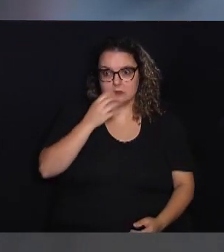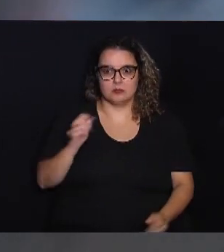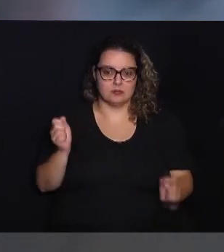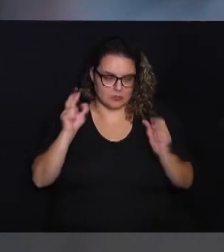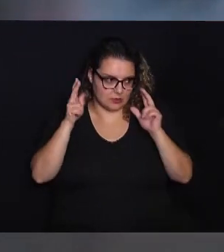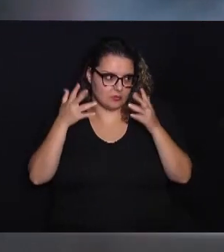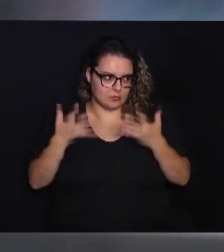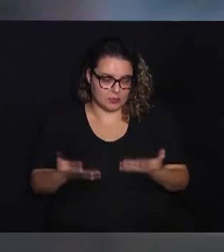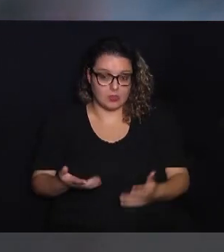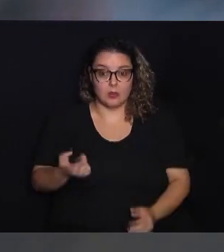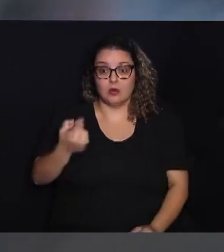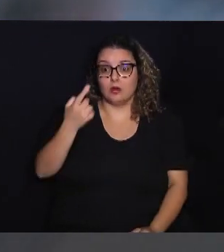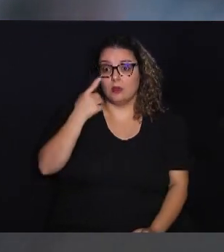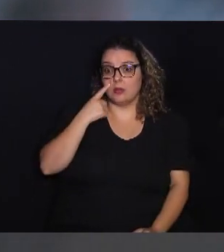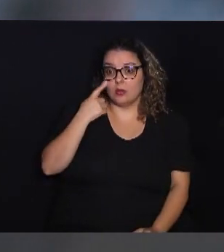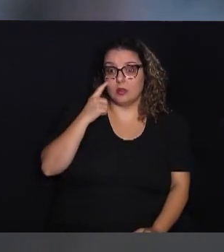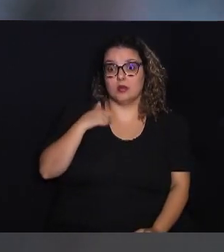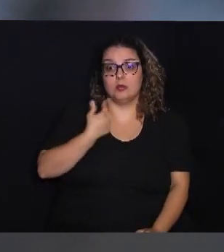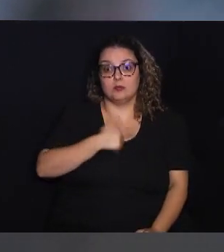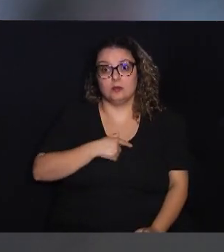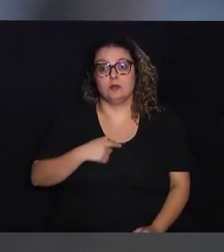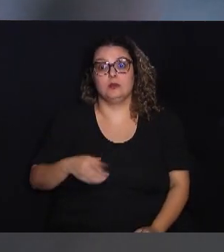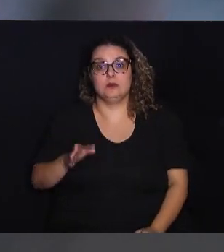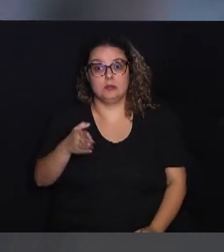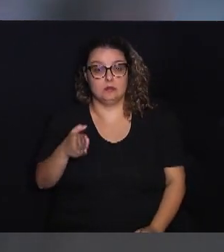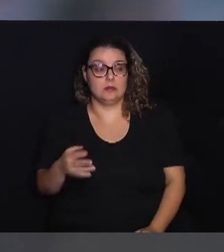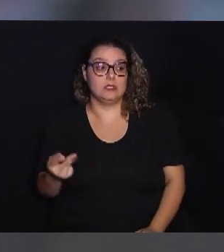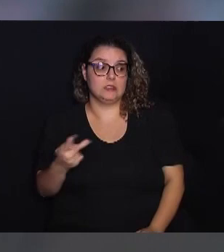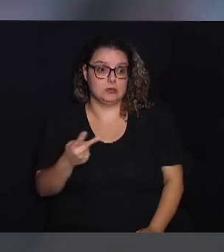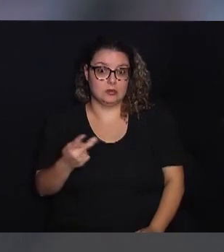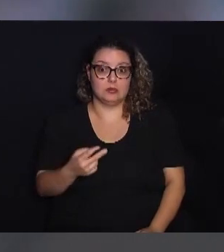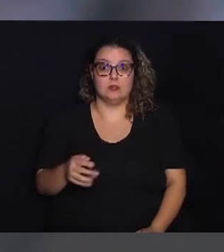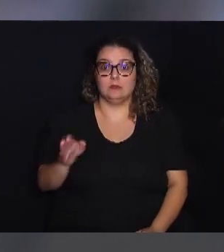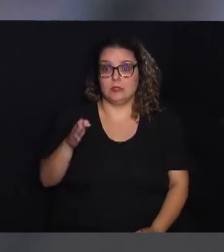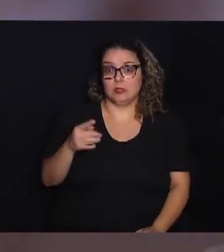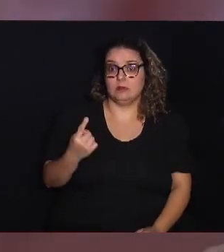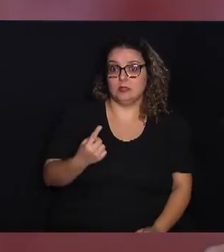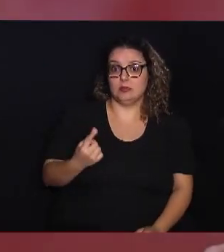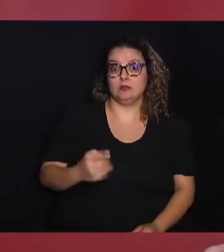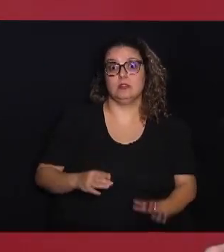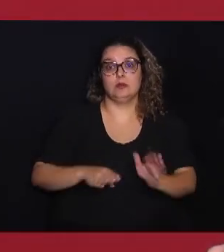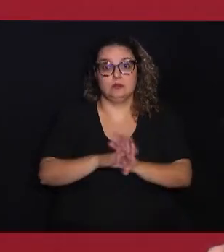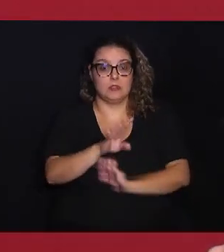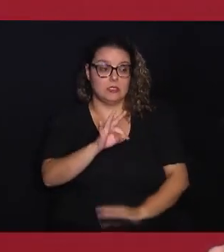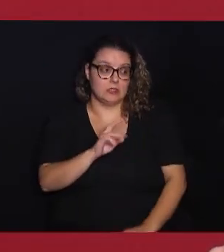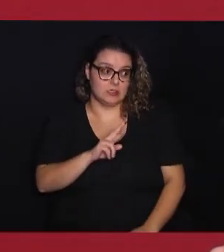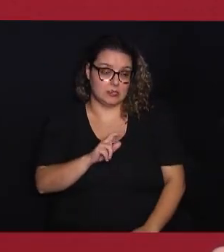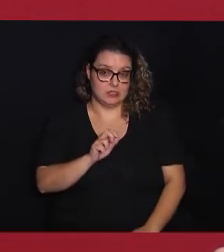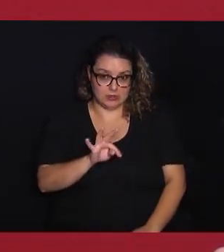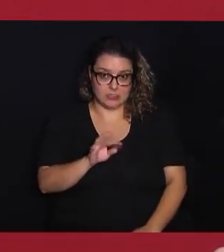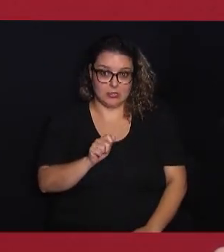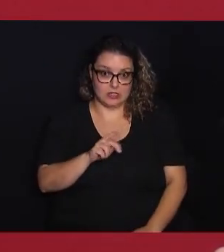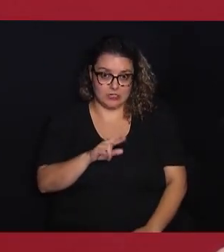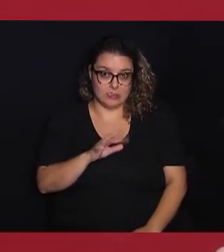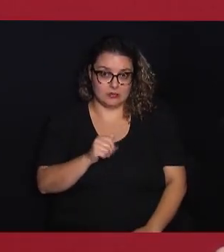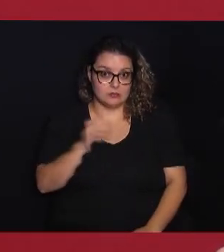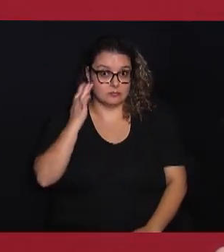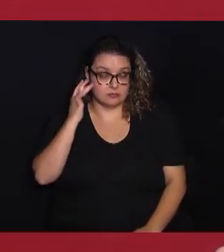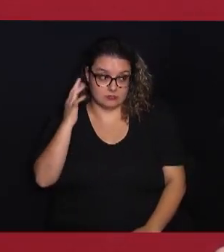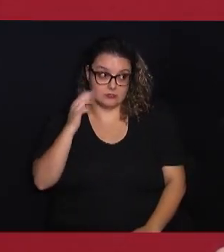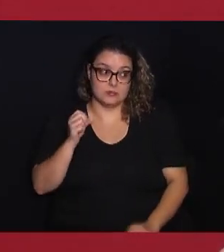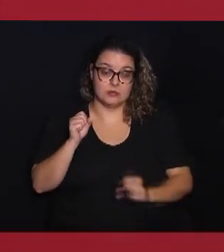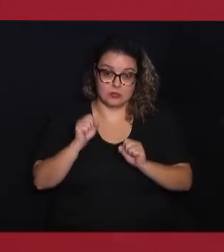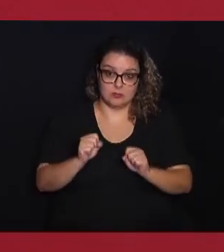fique muito atento com isso. Olha, estamos na bandeira 2, estamos na bandeira 1, vai subir a tarifa? Já começa a